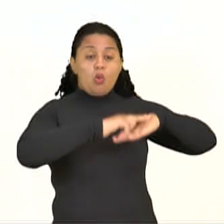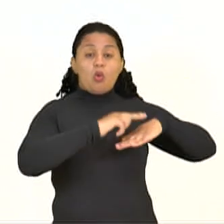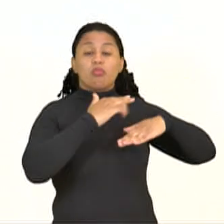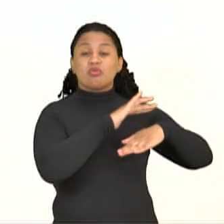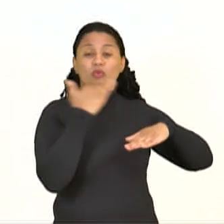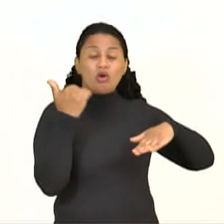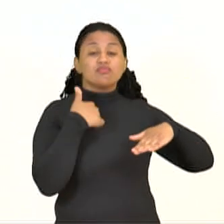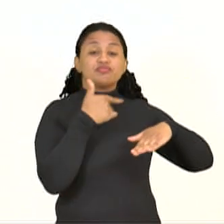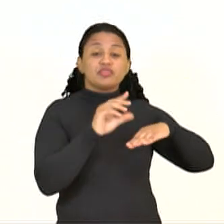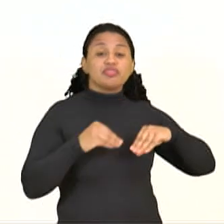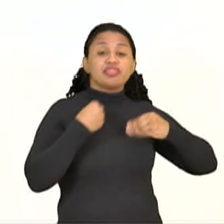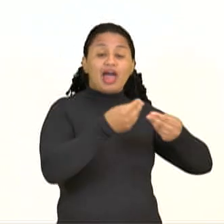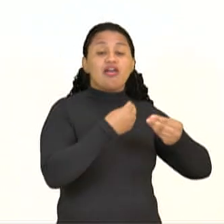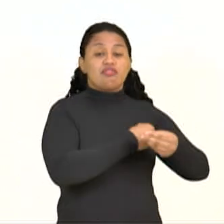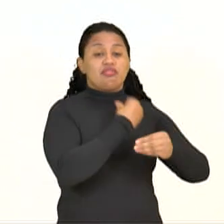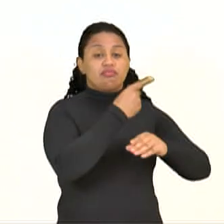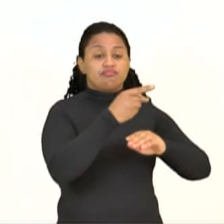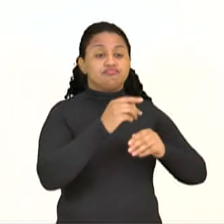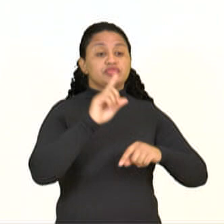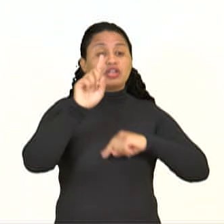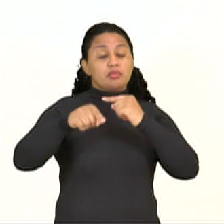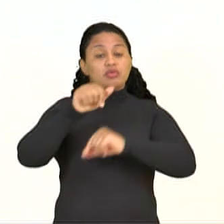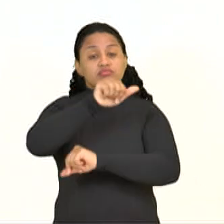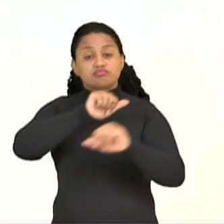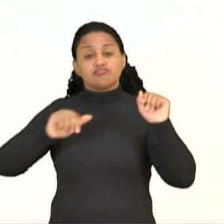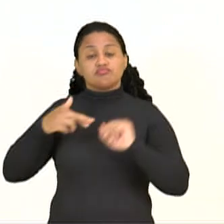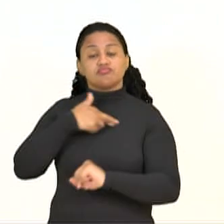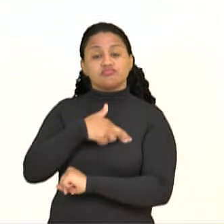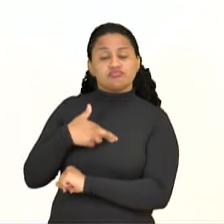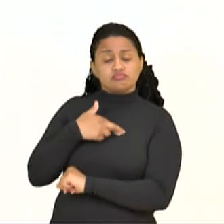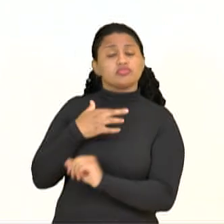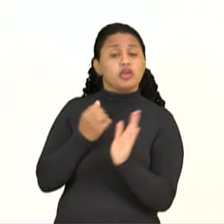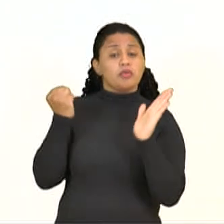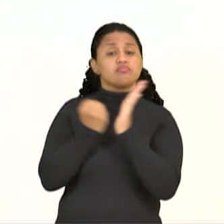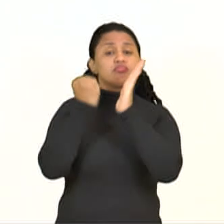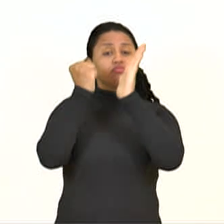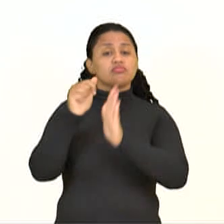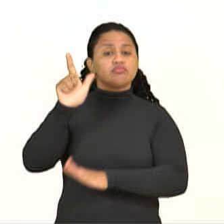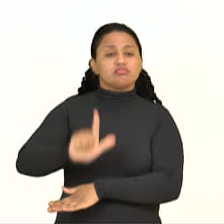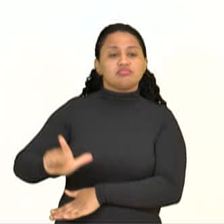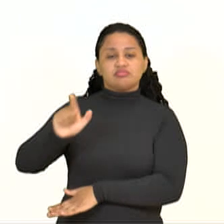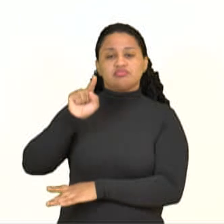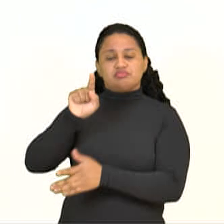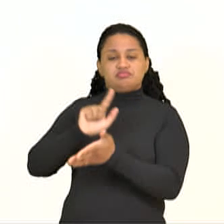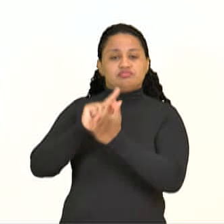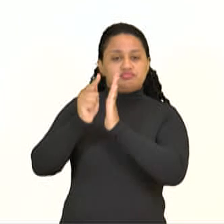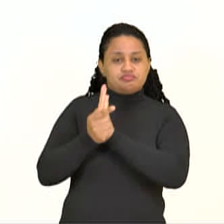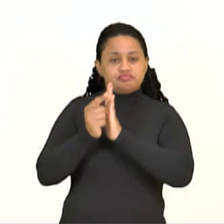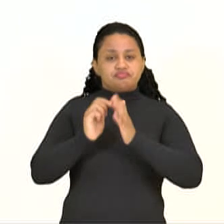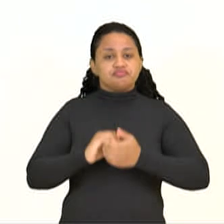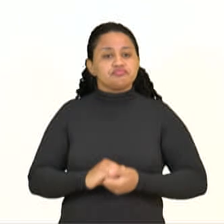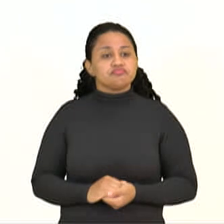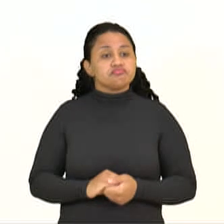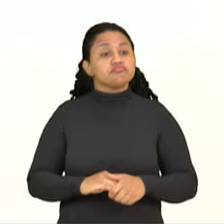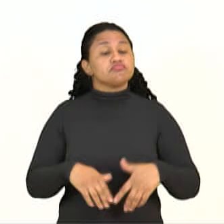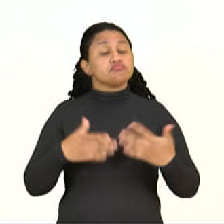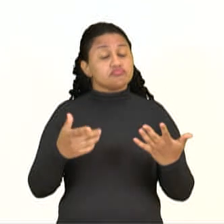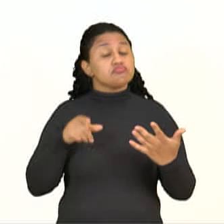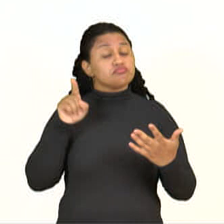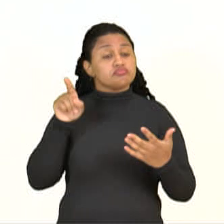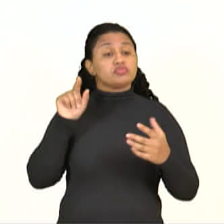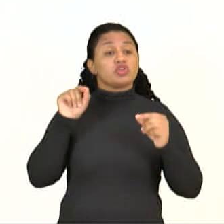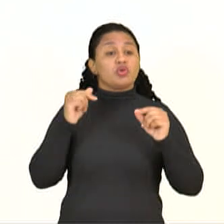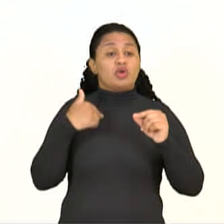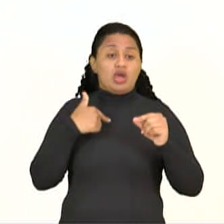tarde, transformado em romance, tornou-se um marco na literatura do gênero. Frankenstein, ou